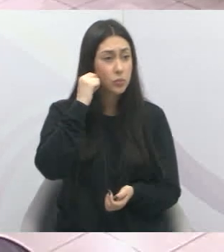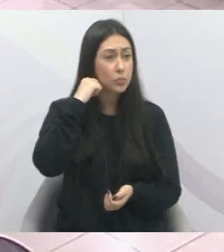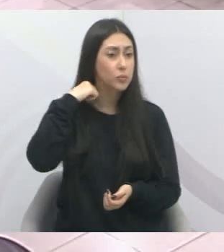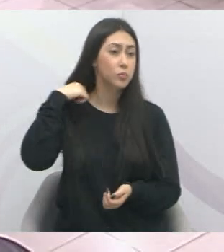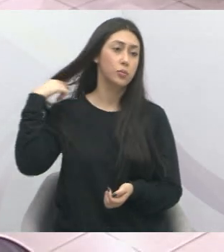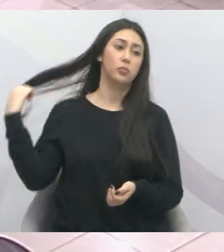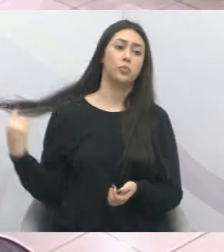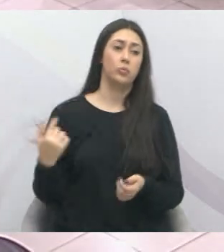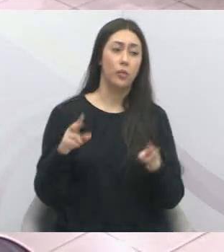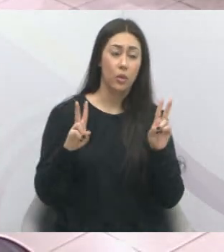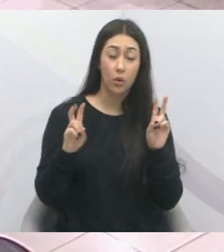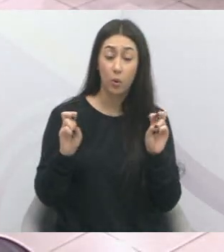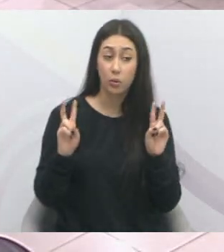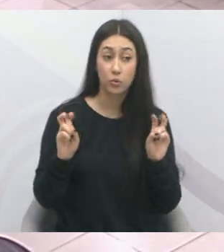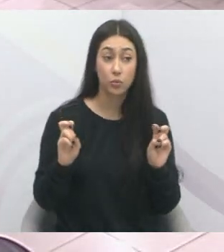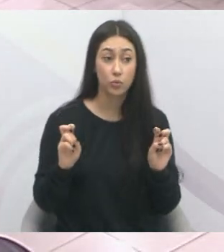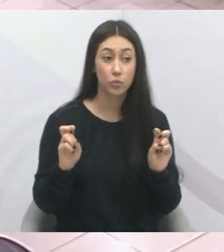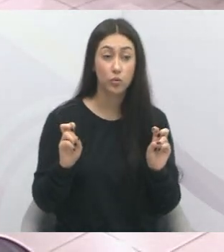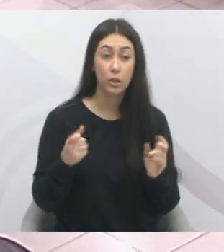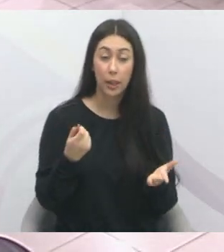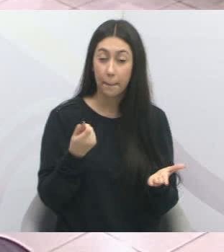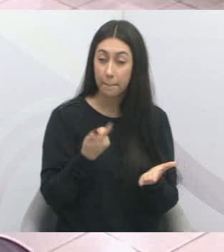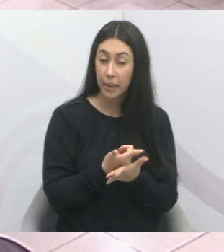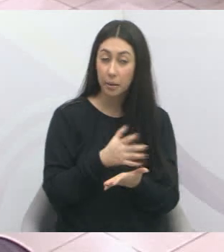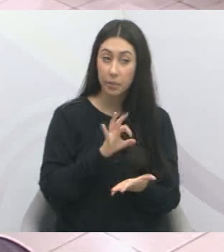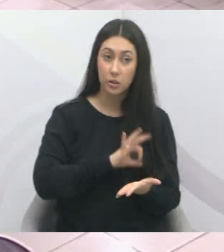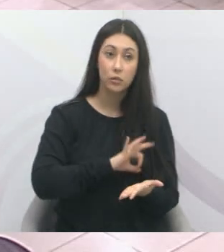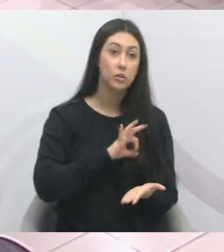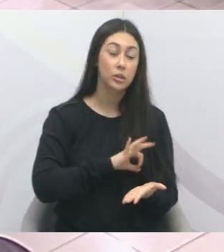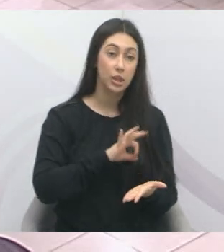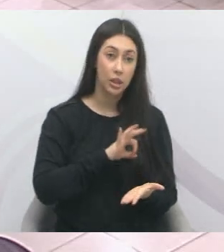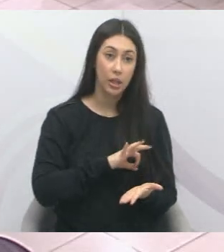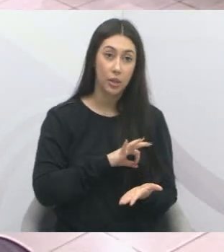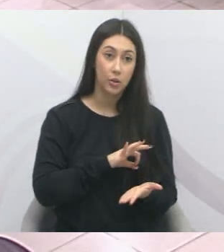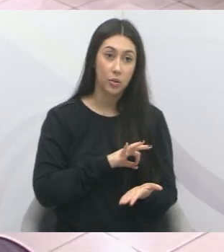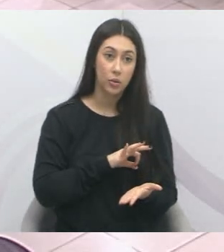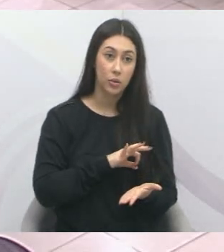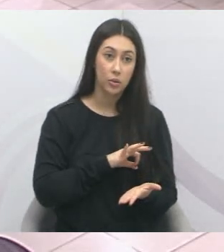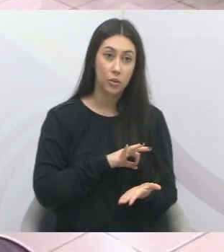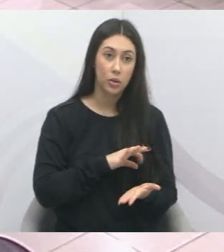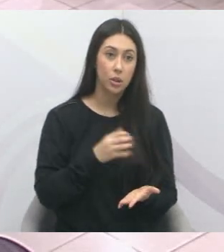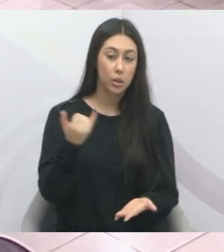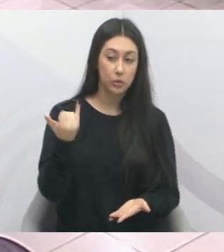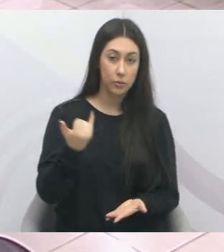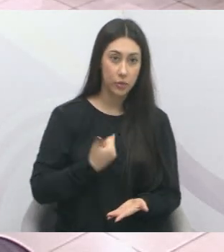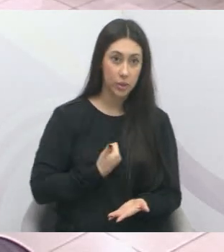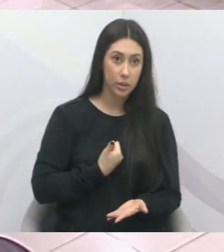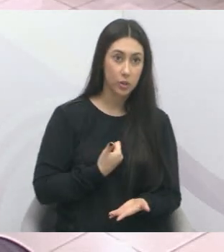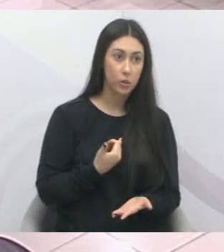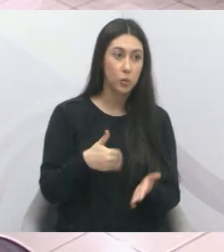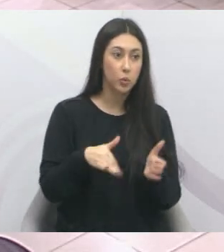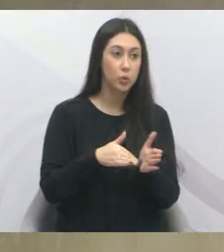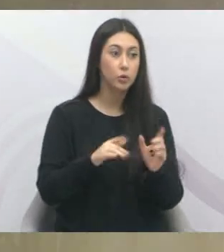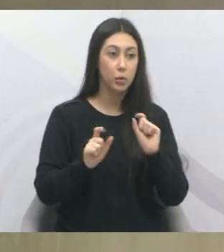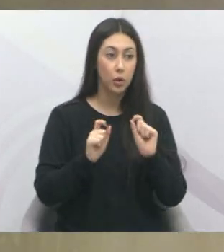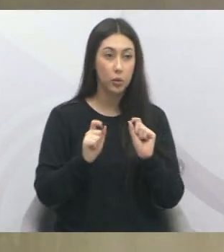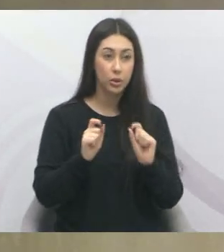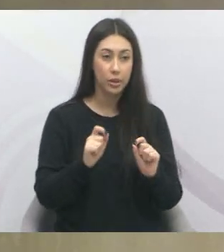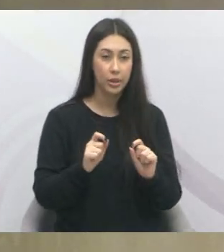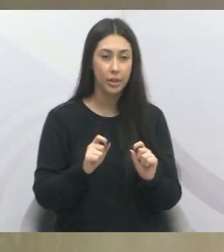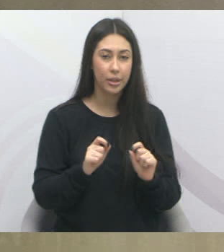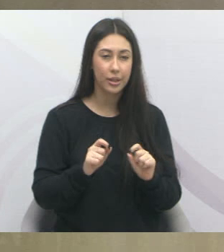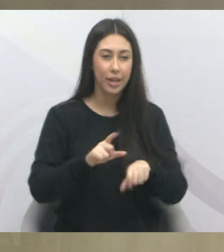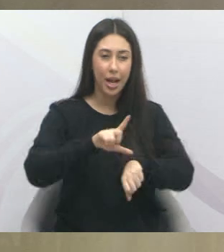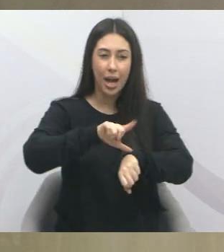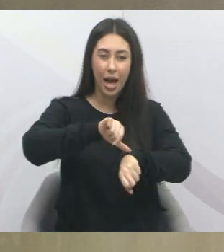Em relação ao pagamento dos médicos, a última atualização que eu tenho é que há um atraso de